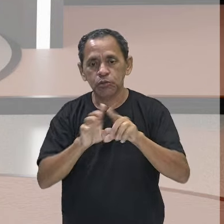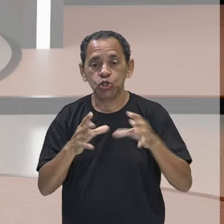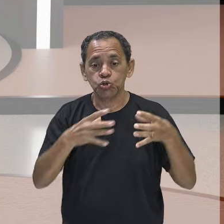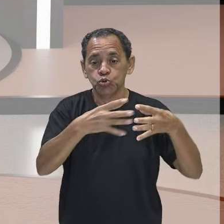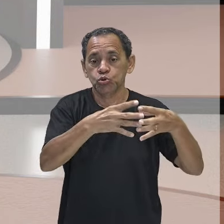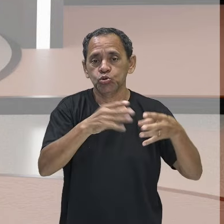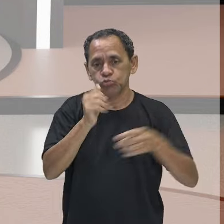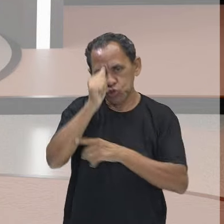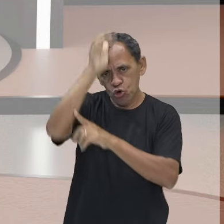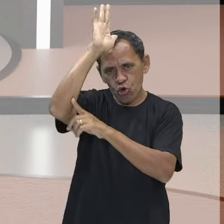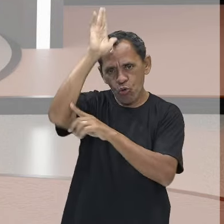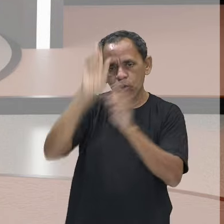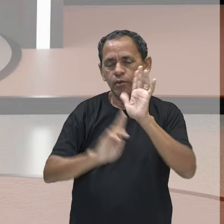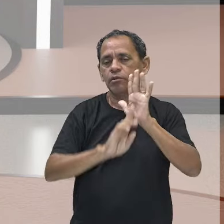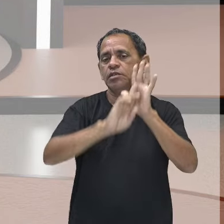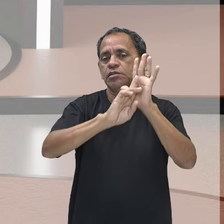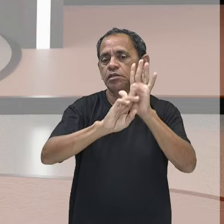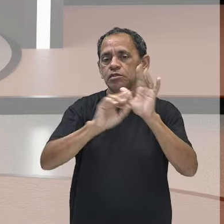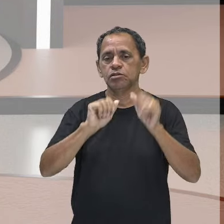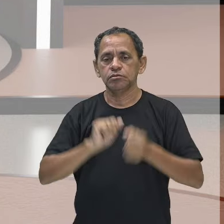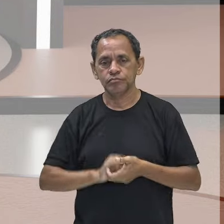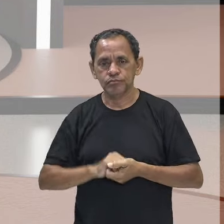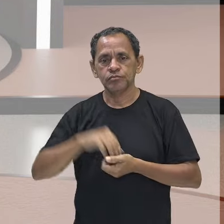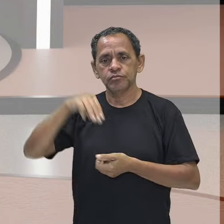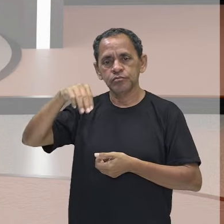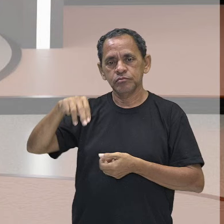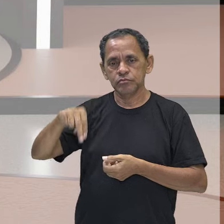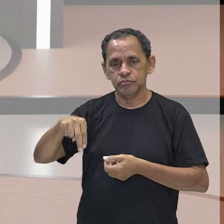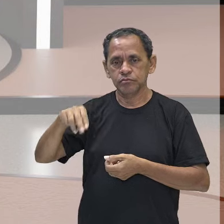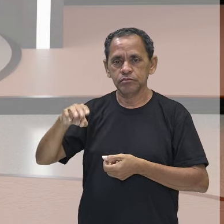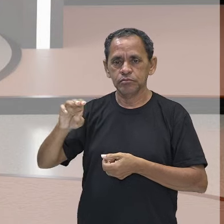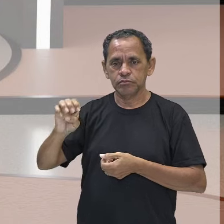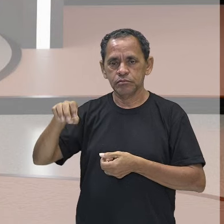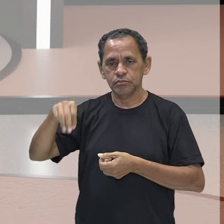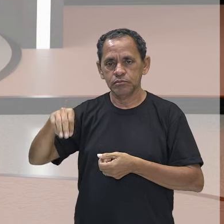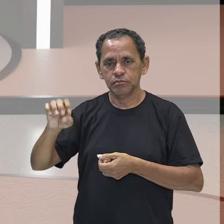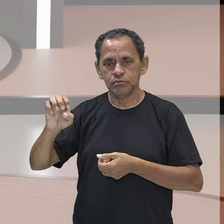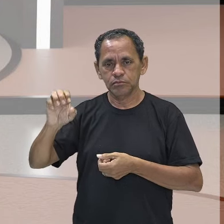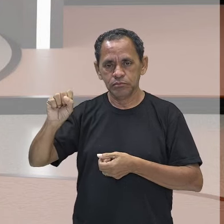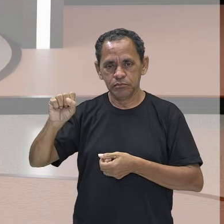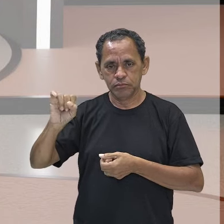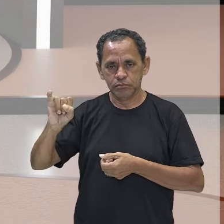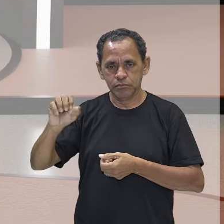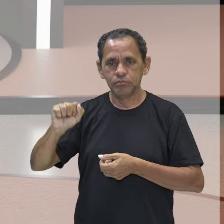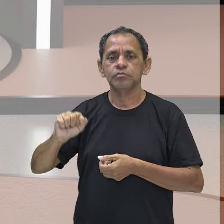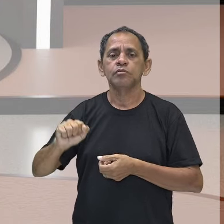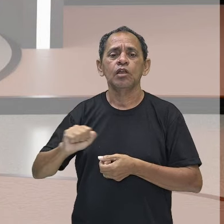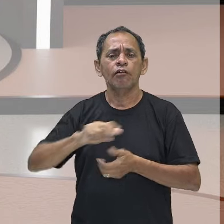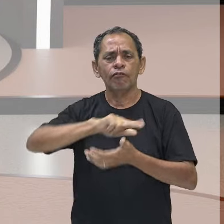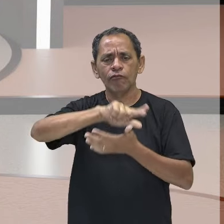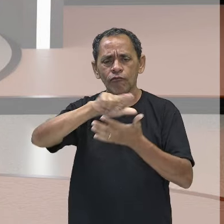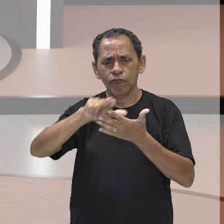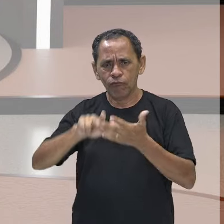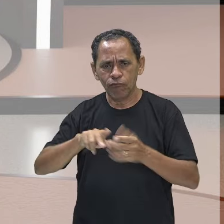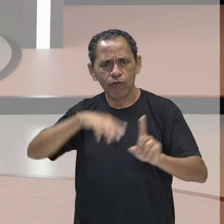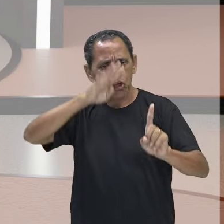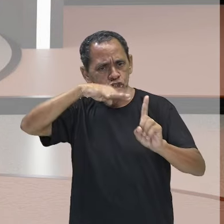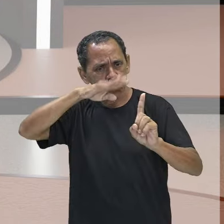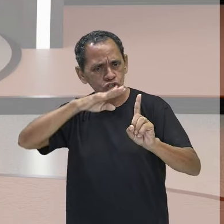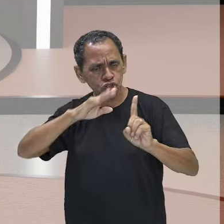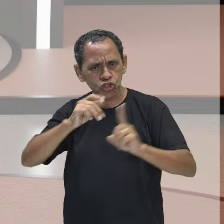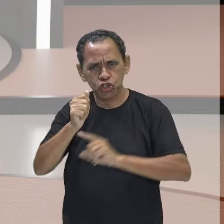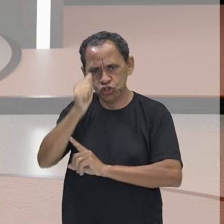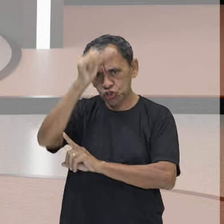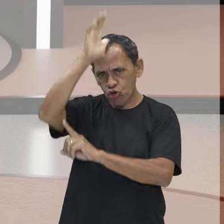representante grega, que é justamente a Nêmesis. A gente conheceu muito do panteão romano, da religião romana, vimos